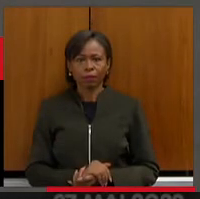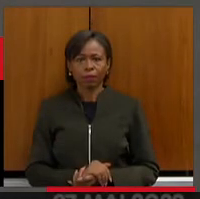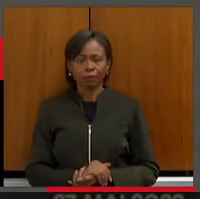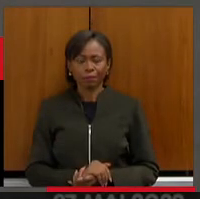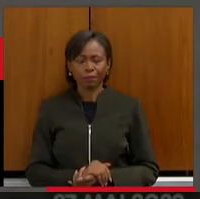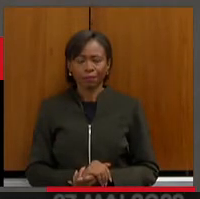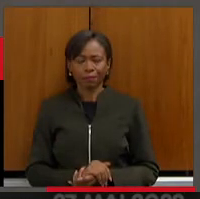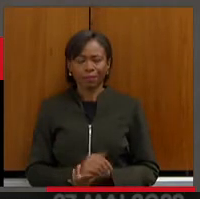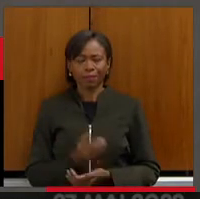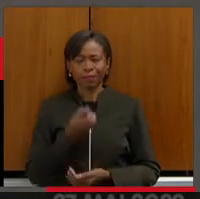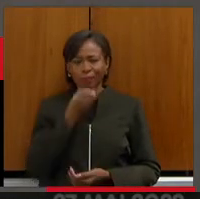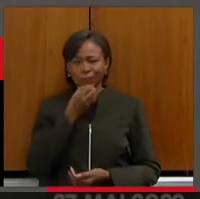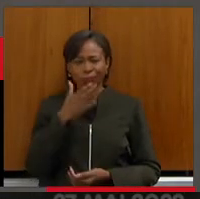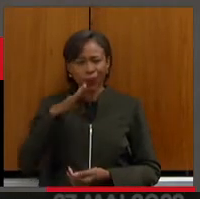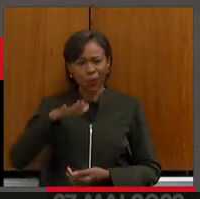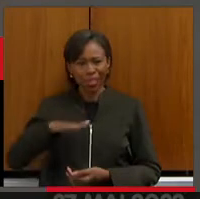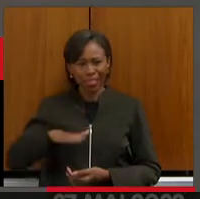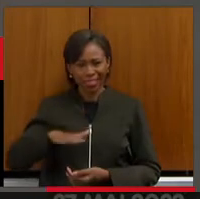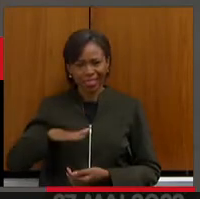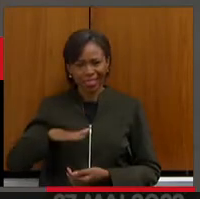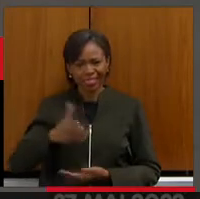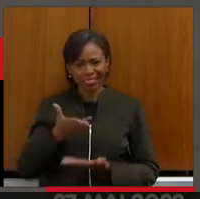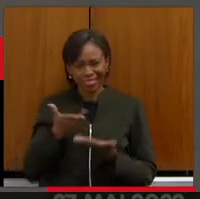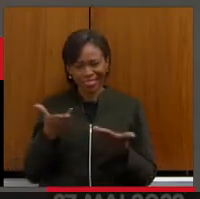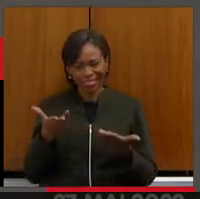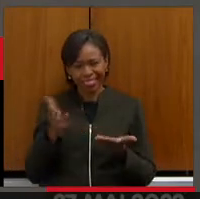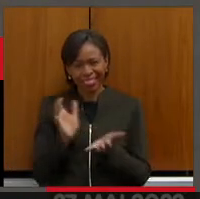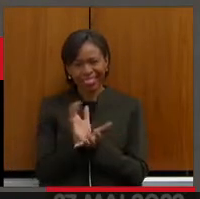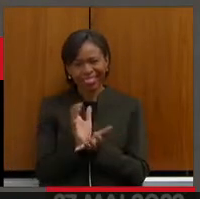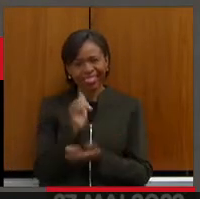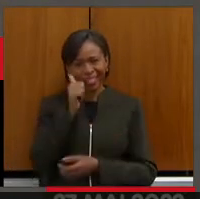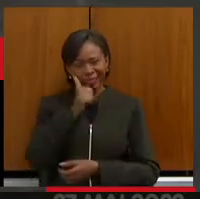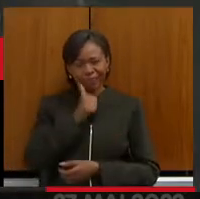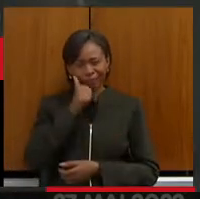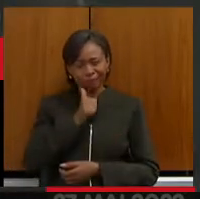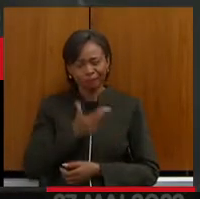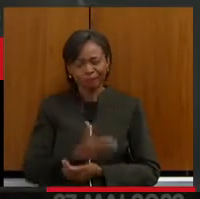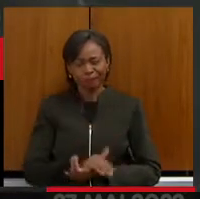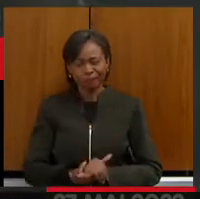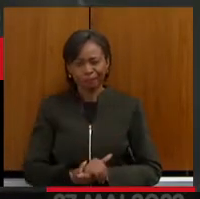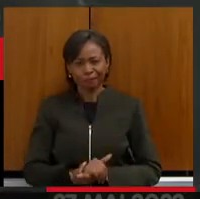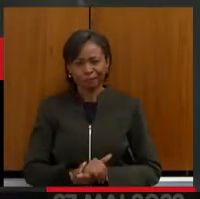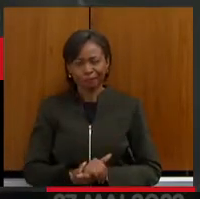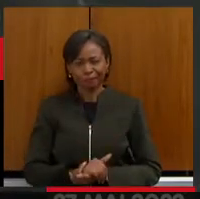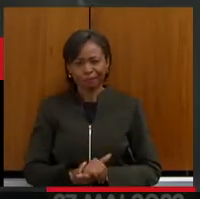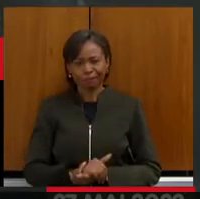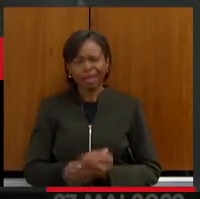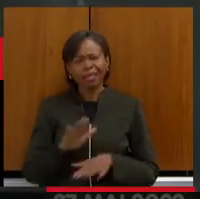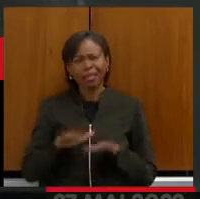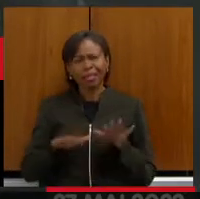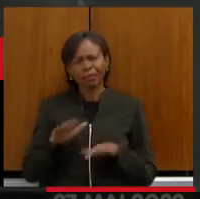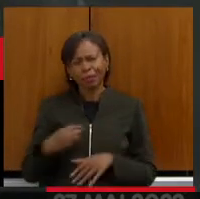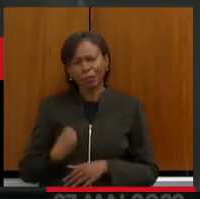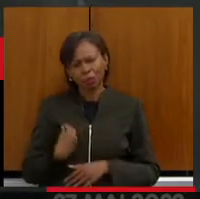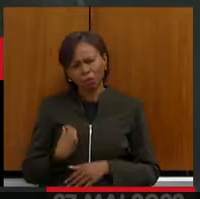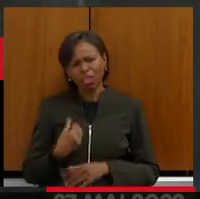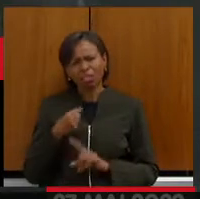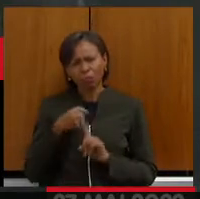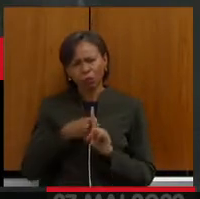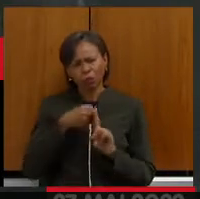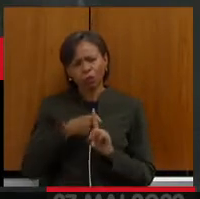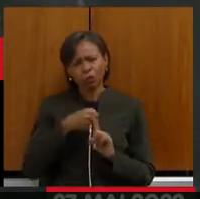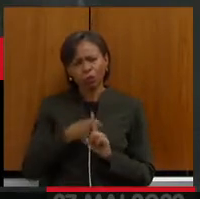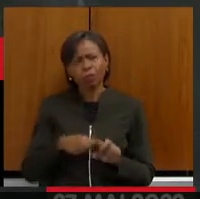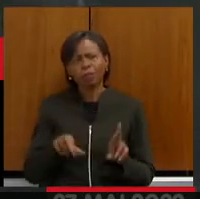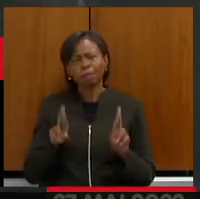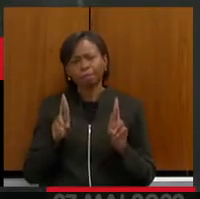Olá boa tarde pessoal boa tarde mulheres e existem momentos de combate existem momentos de